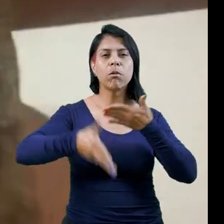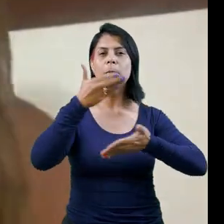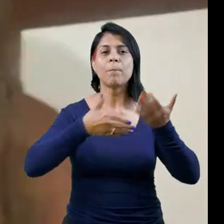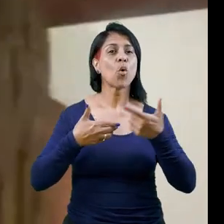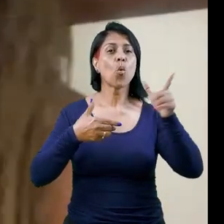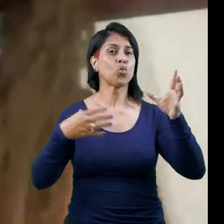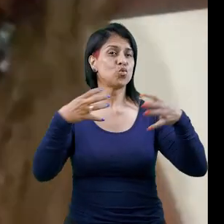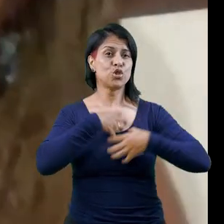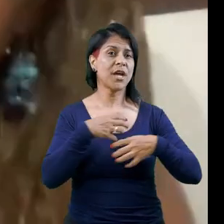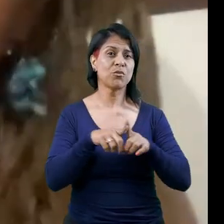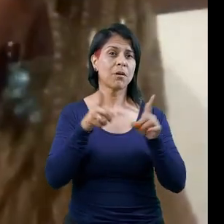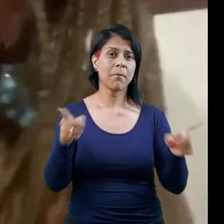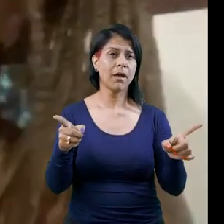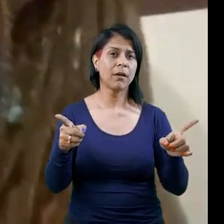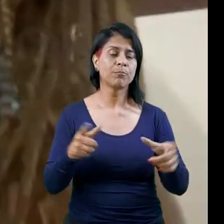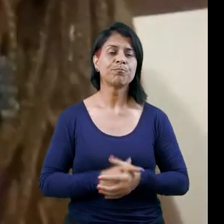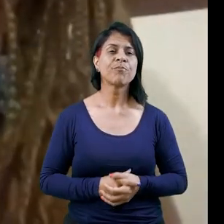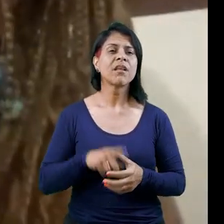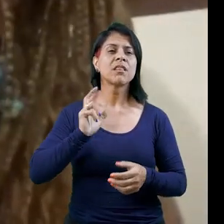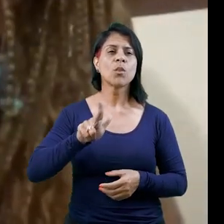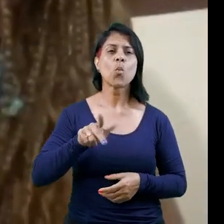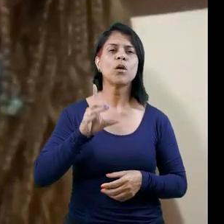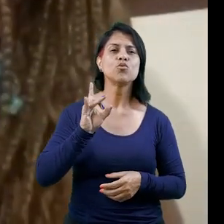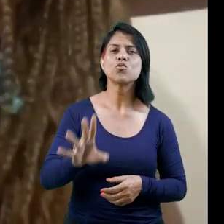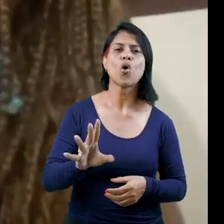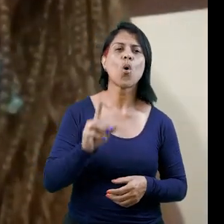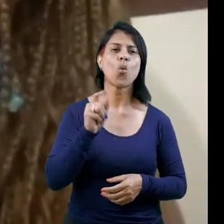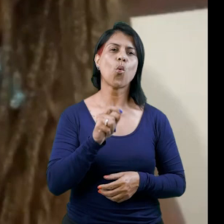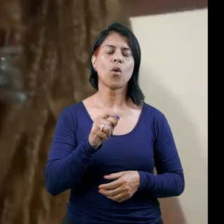outras formas que não necessariamente